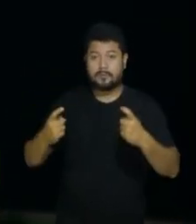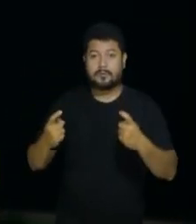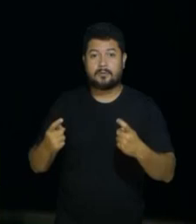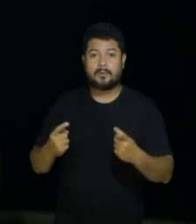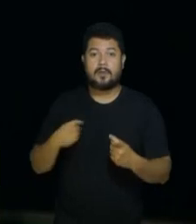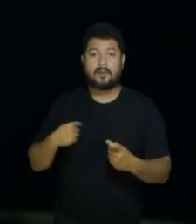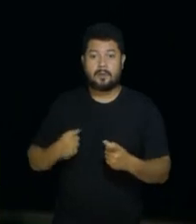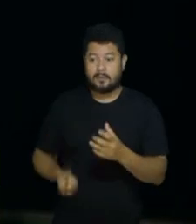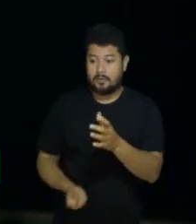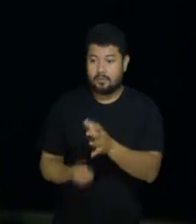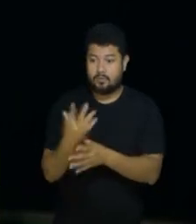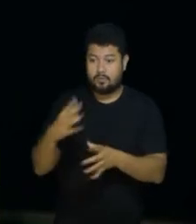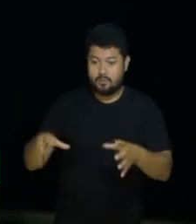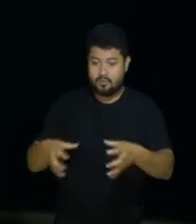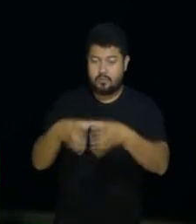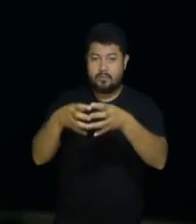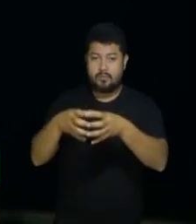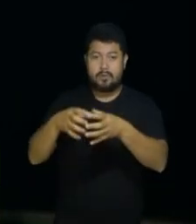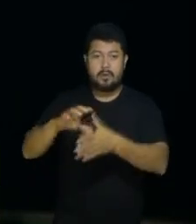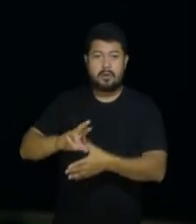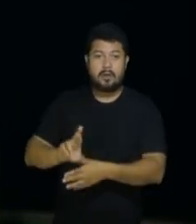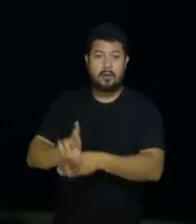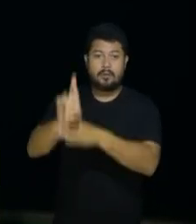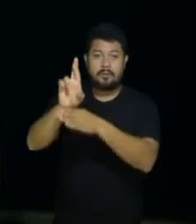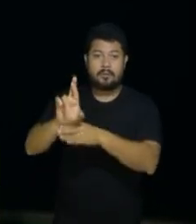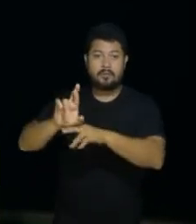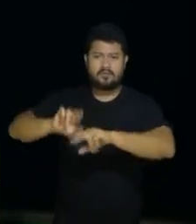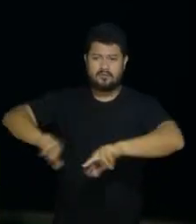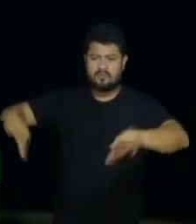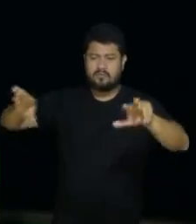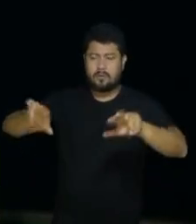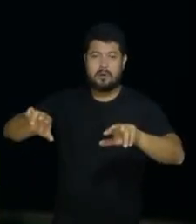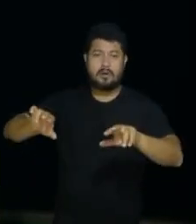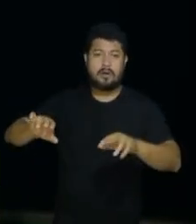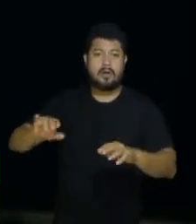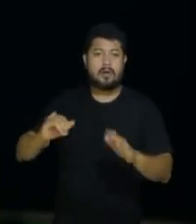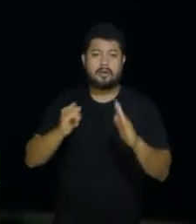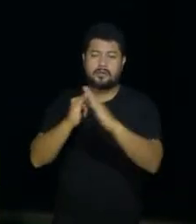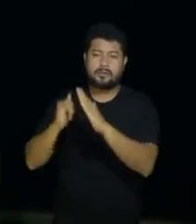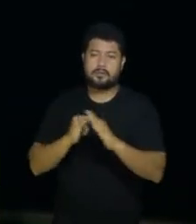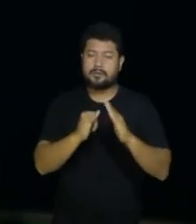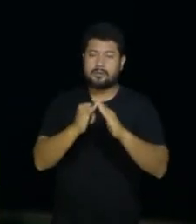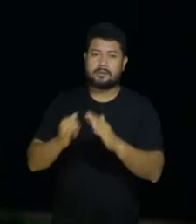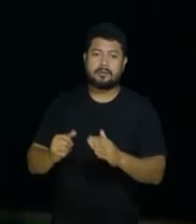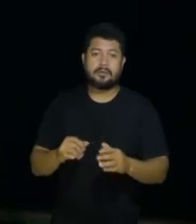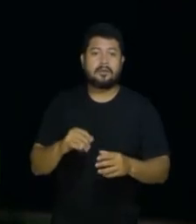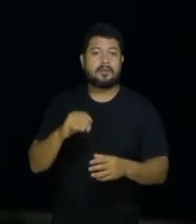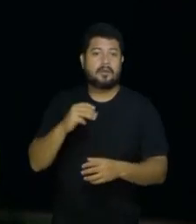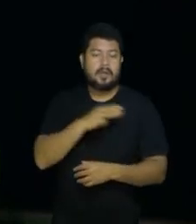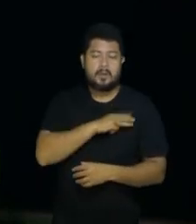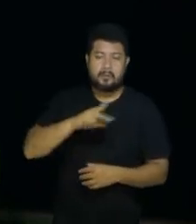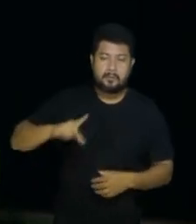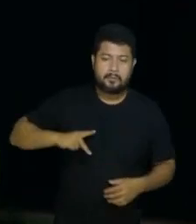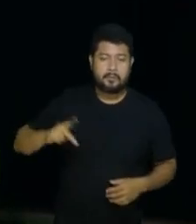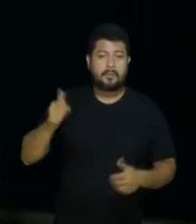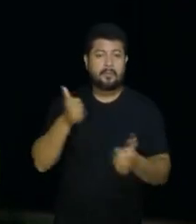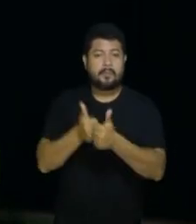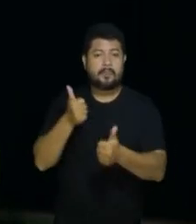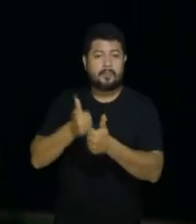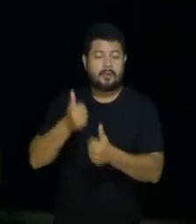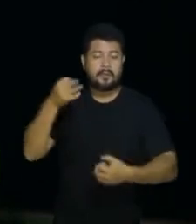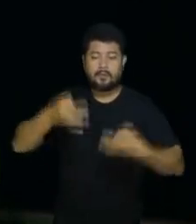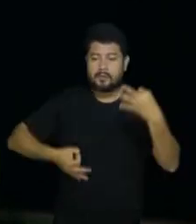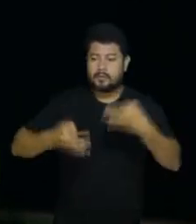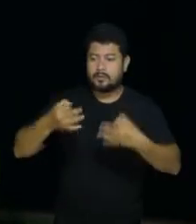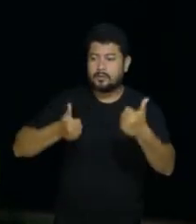e mulheres, representantes dos mais diversos órgãos e poderes, Ministério Público, Tribunal de Justiça, Tribunal de Contas,